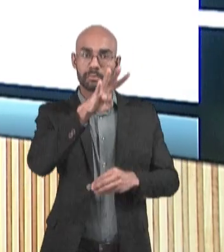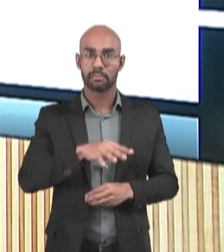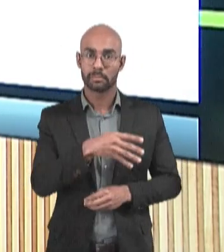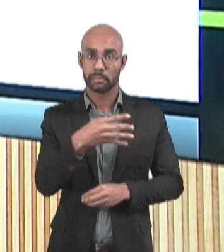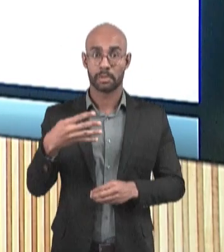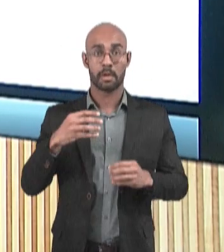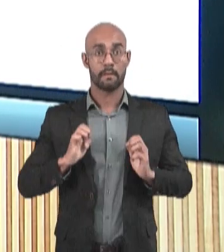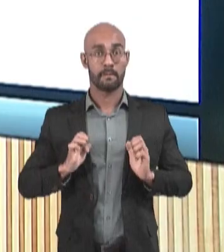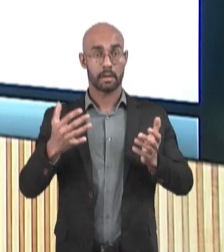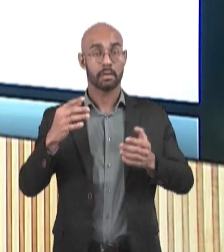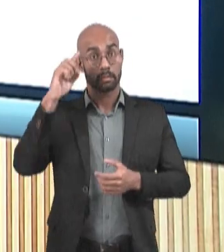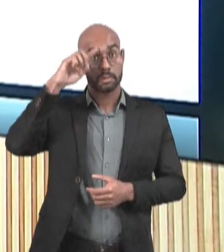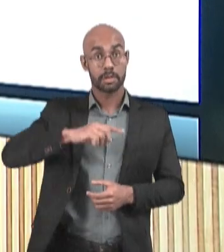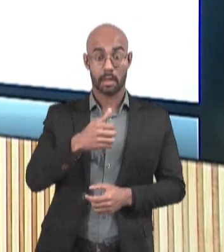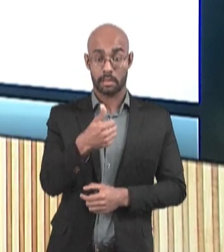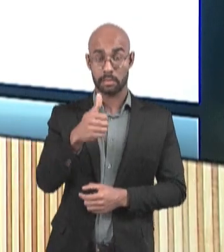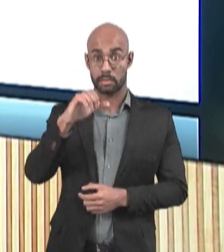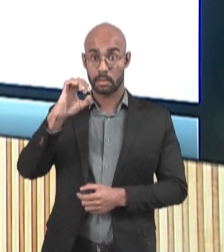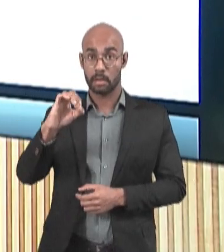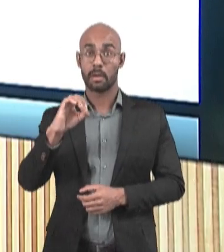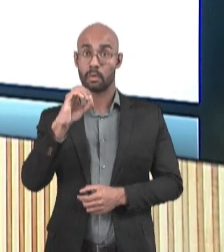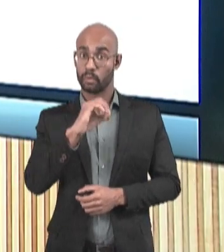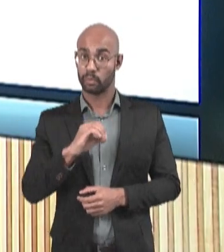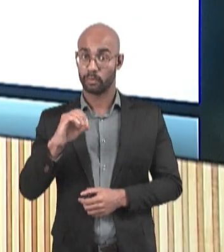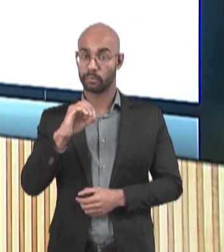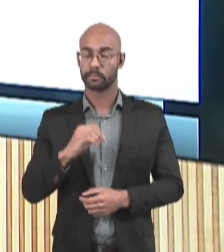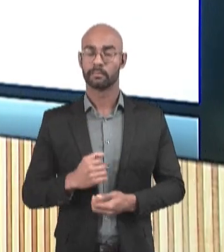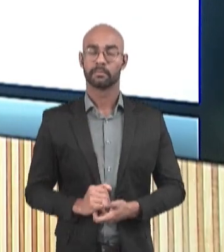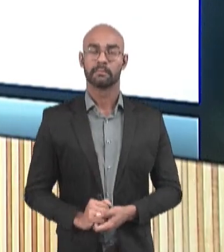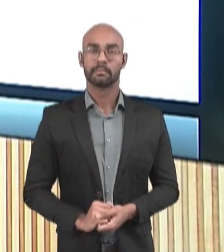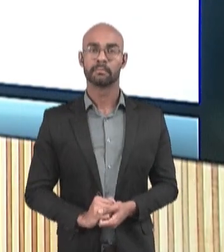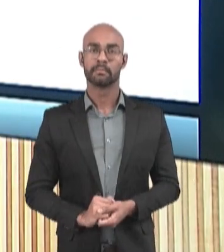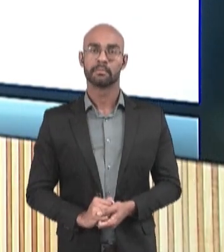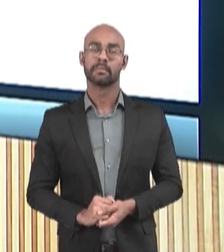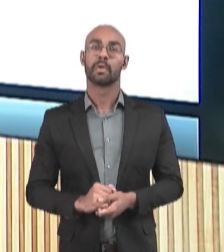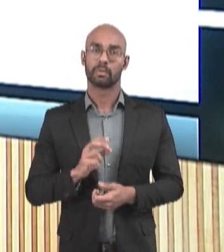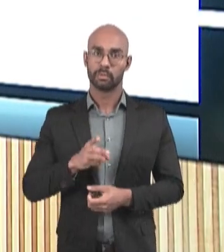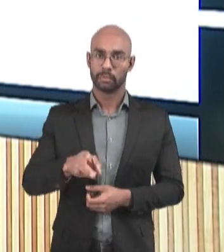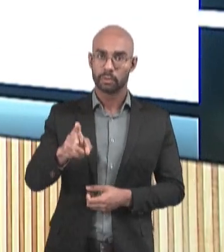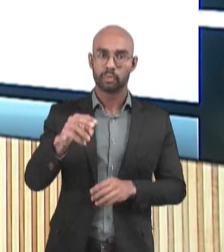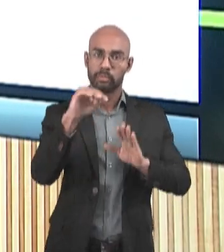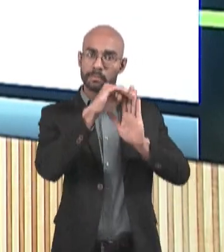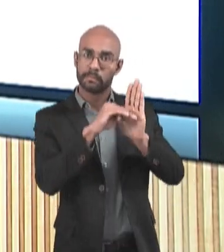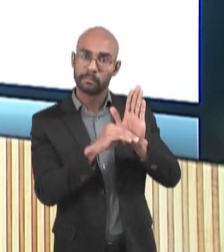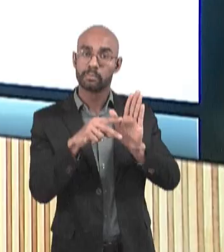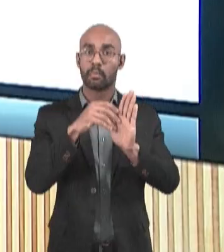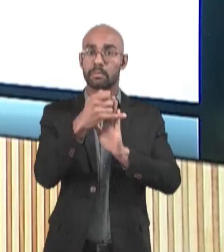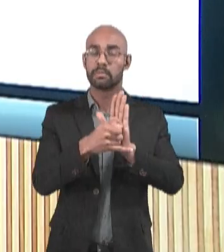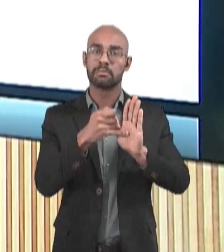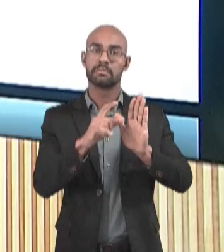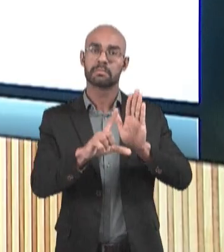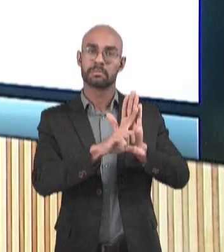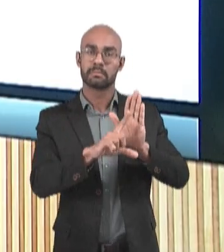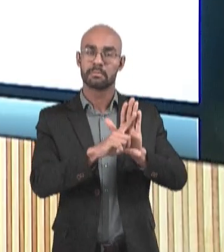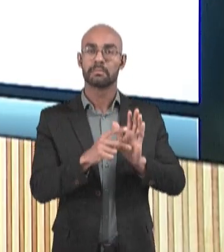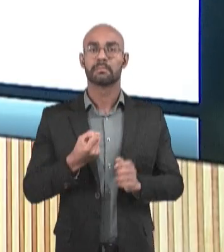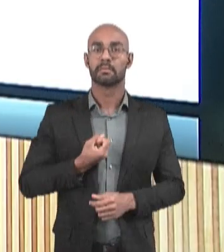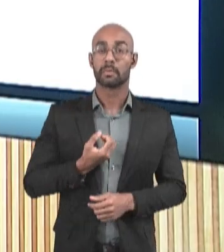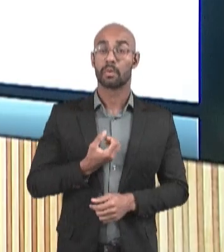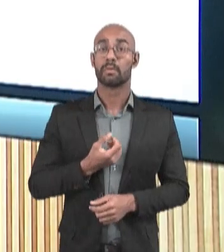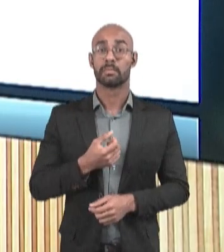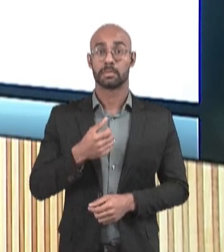eventos de Mato Grosso do Sul no dia 10 de outubro. E a gente segue com a ordem do dia, projeto de lei de número